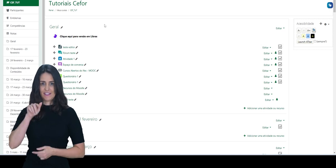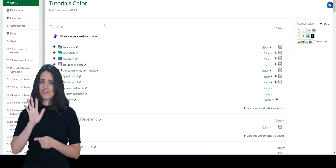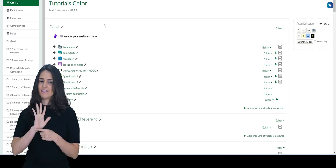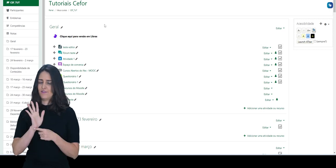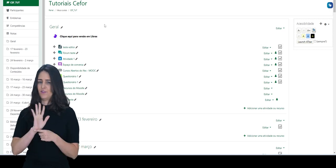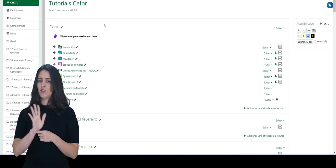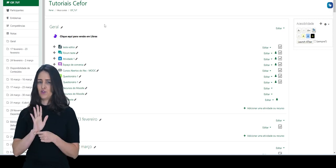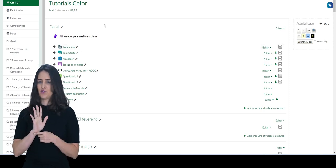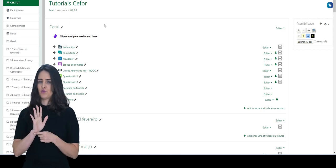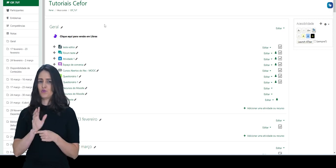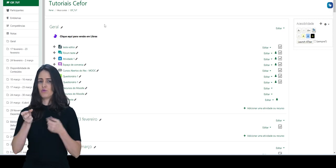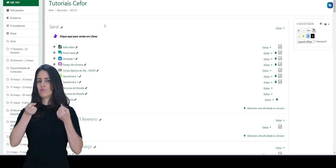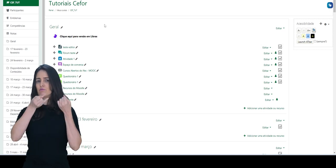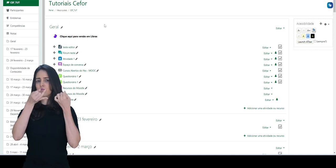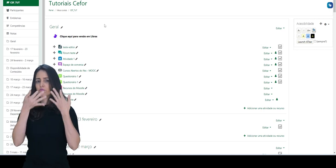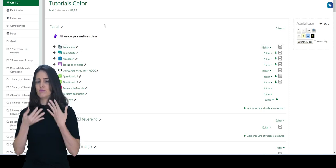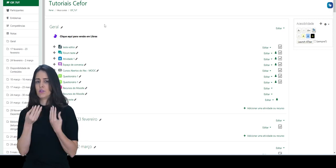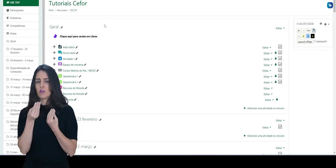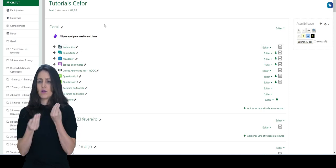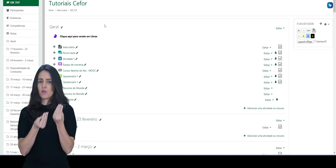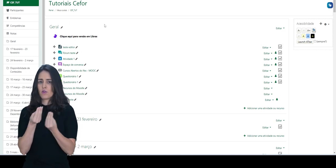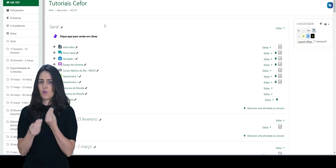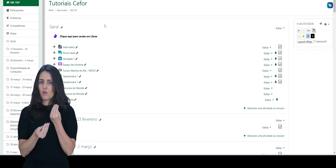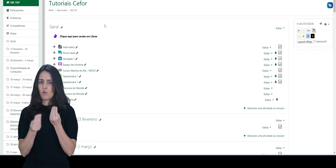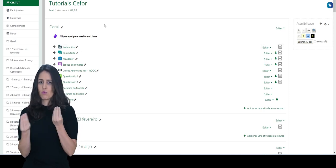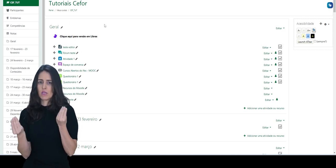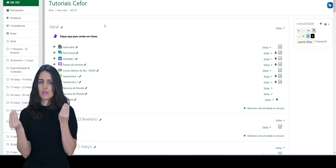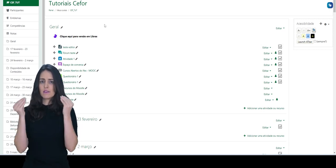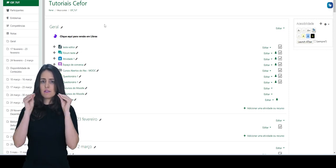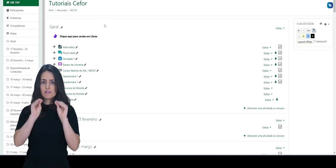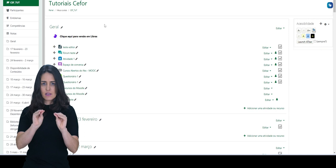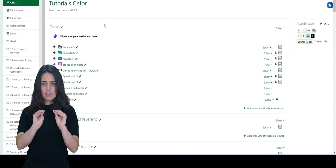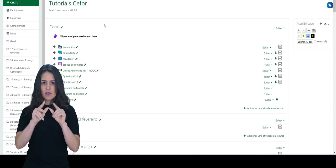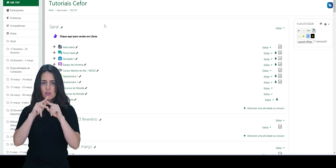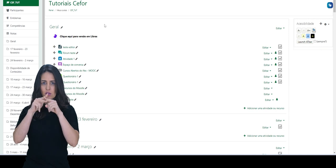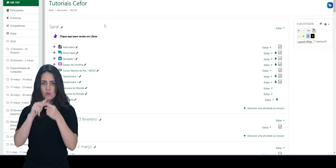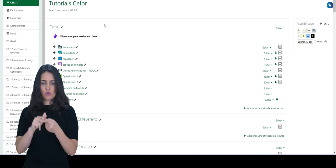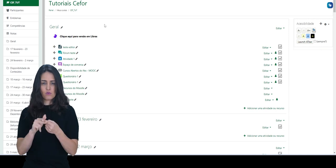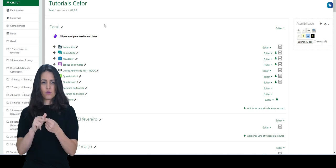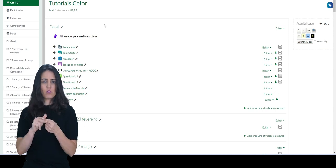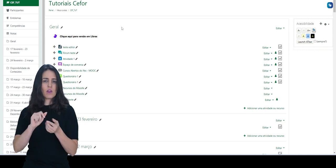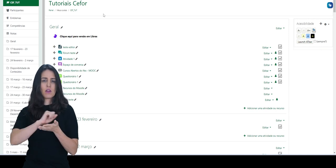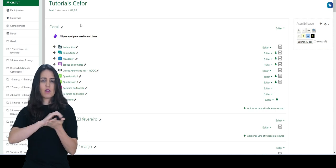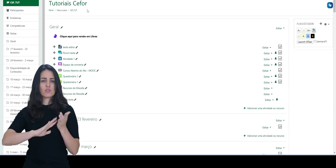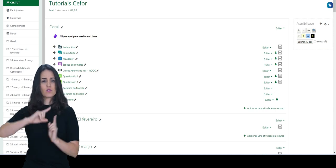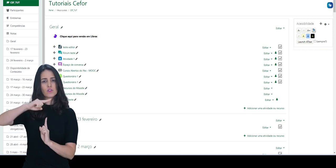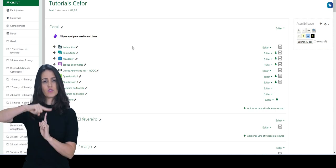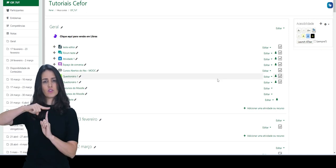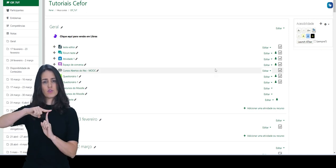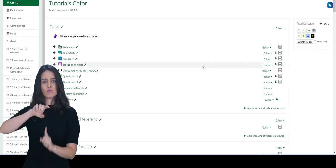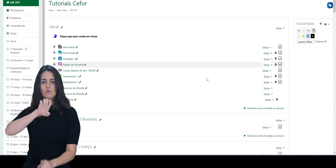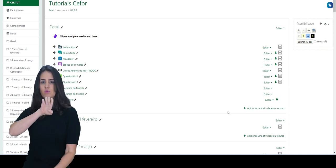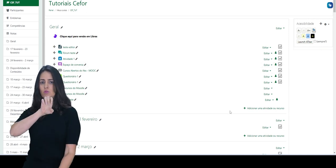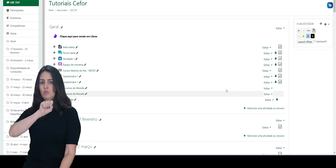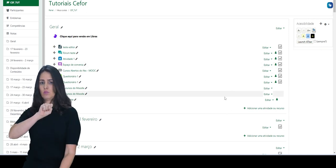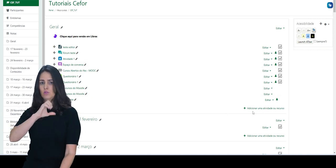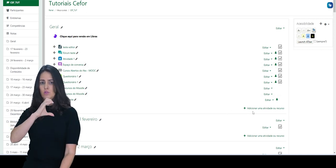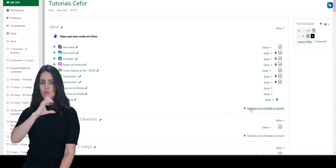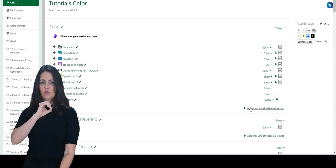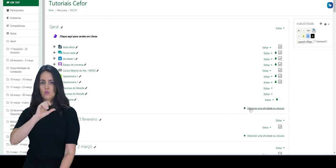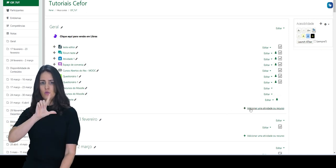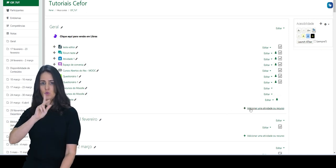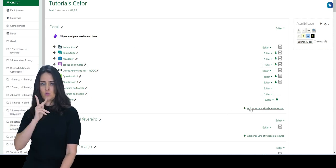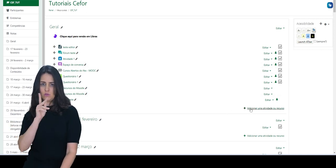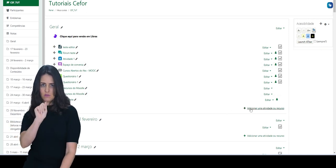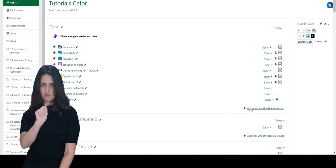Olá, nesse vídeo tutorial vamos aprender a inserir e configurar a atividade escolha. Aqui já estamos com a edição